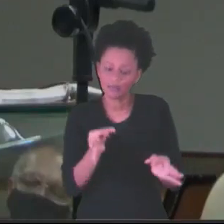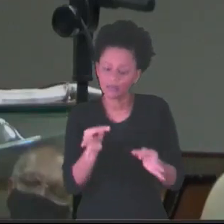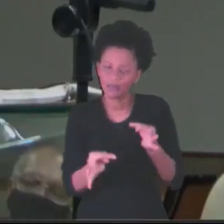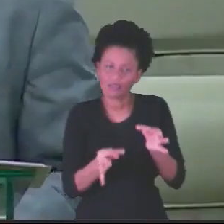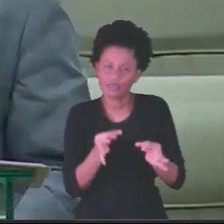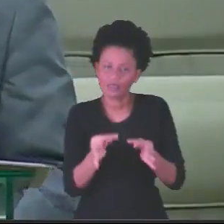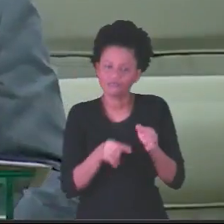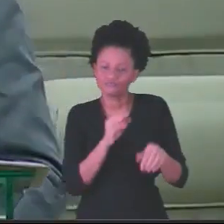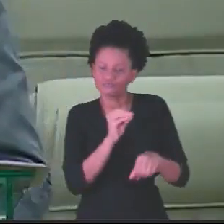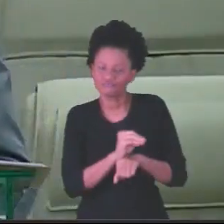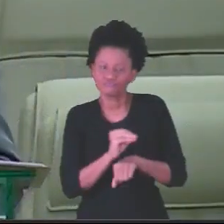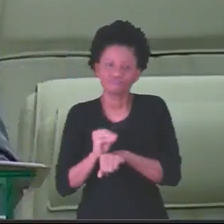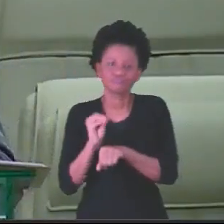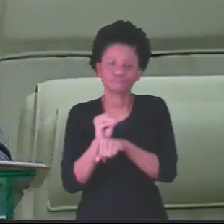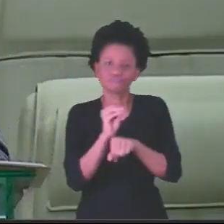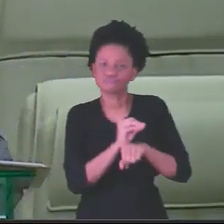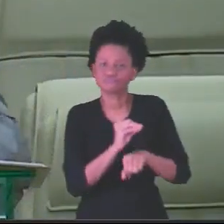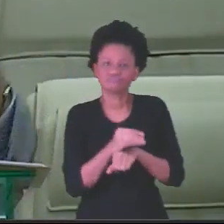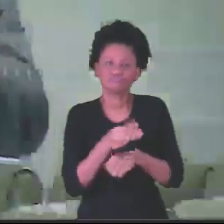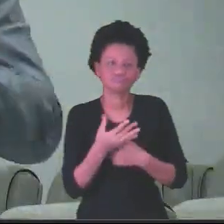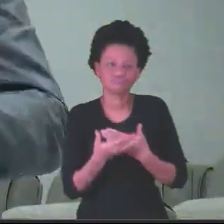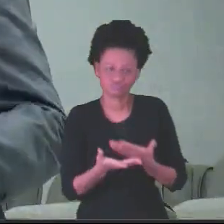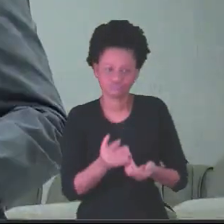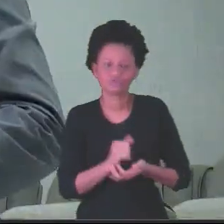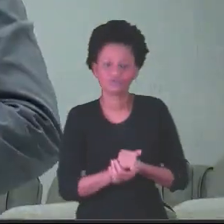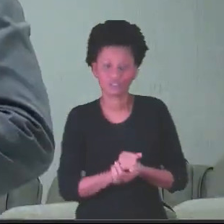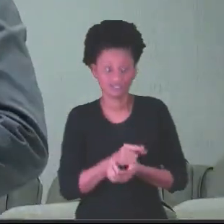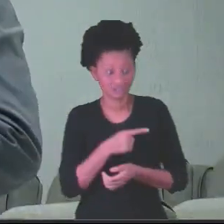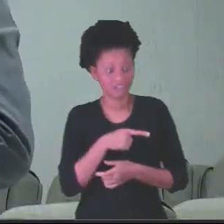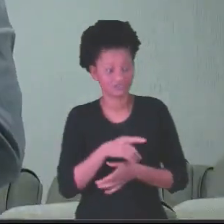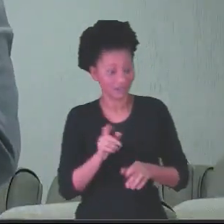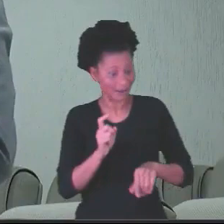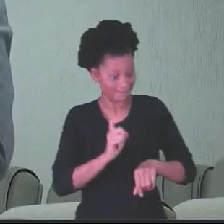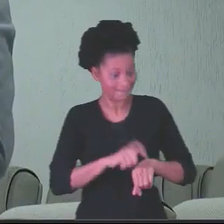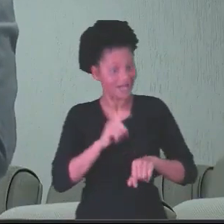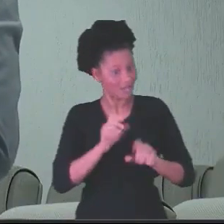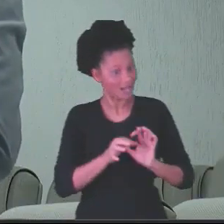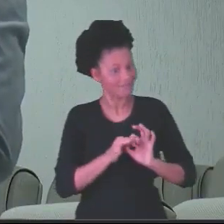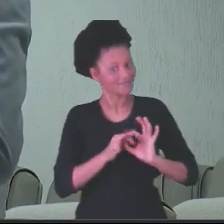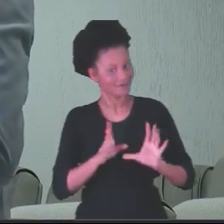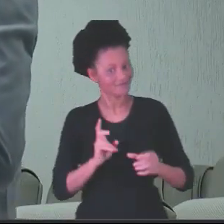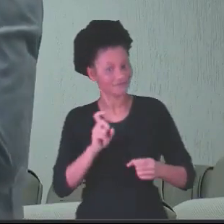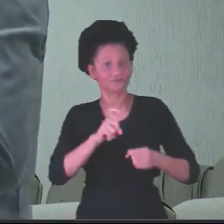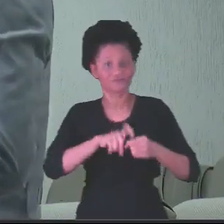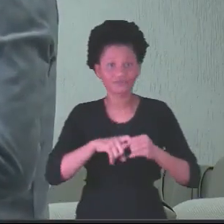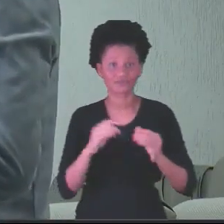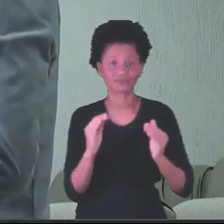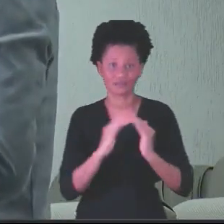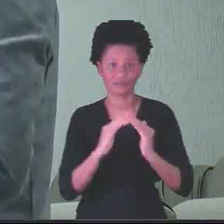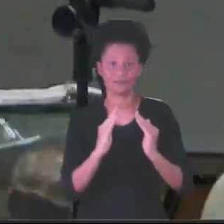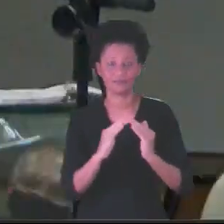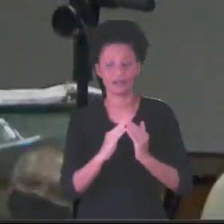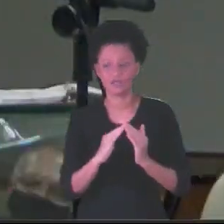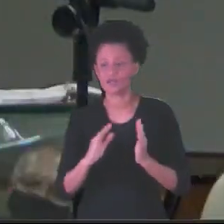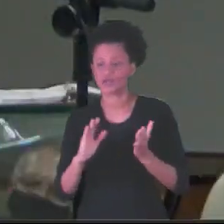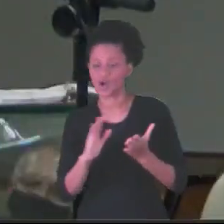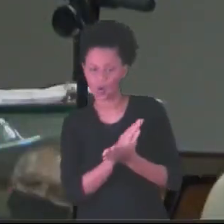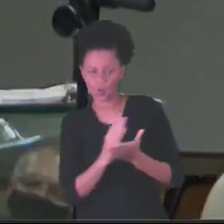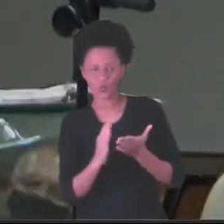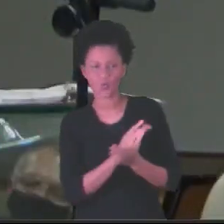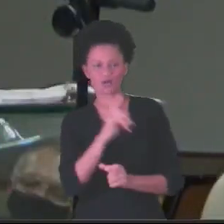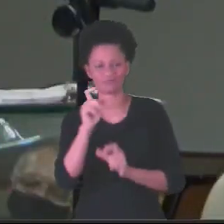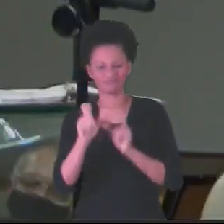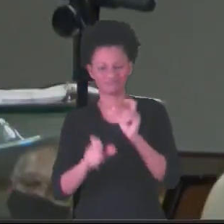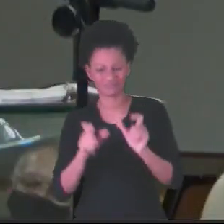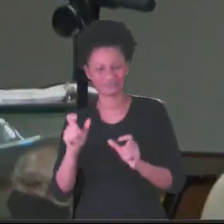pessoas que e iriam receber alta o e outras pessoas que estavam